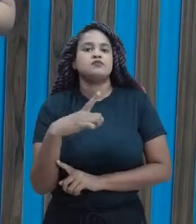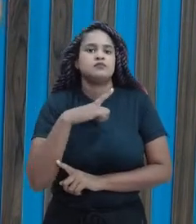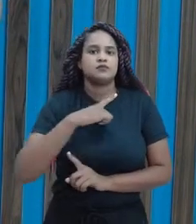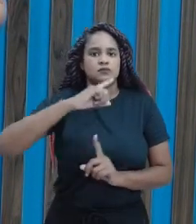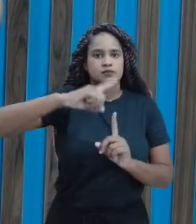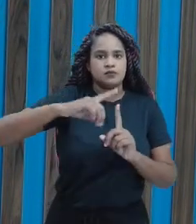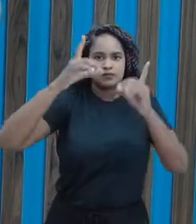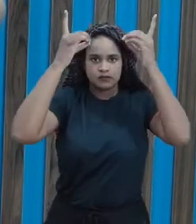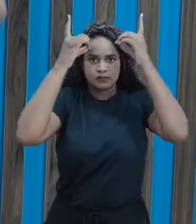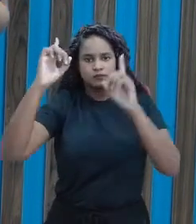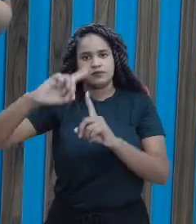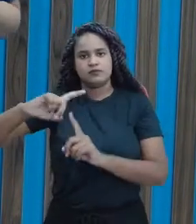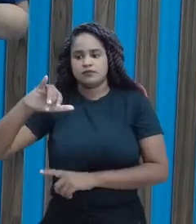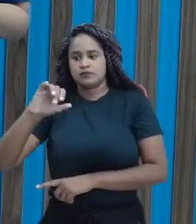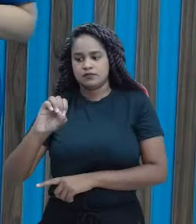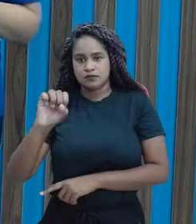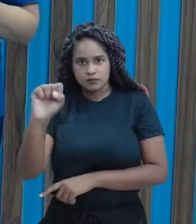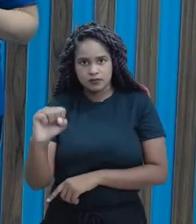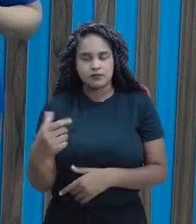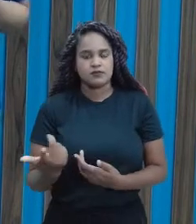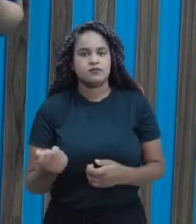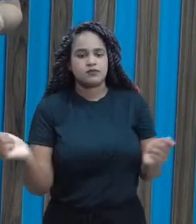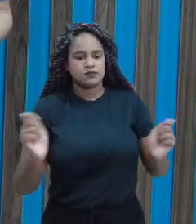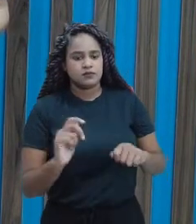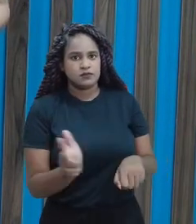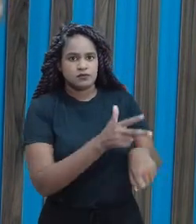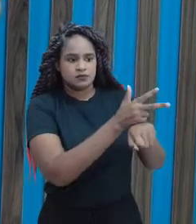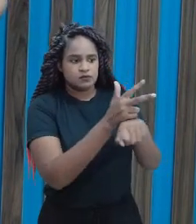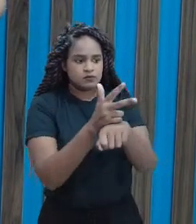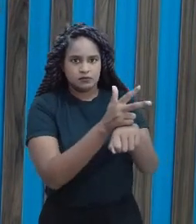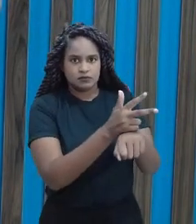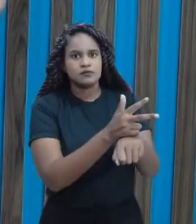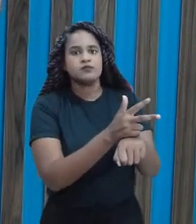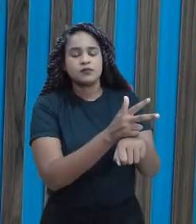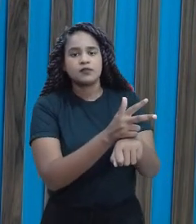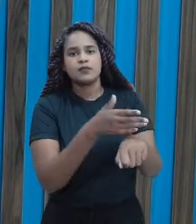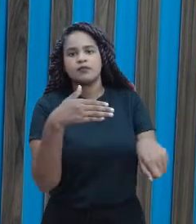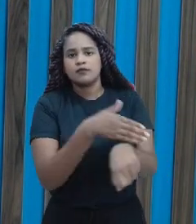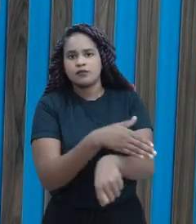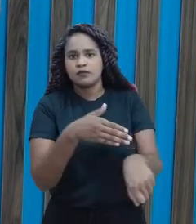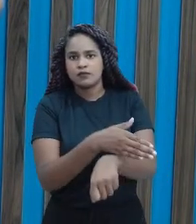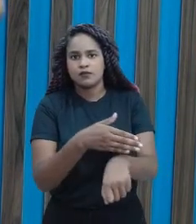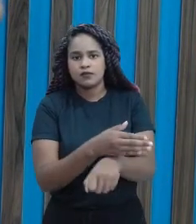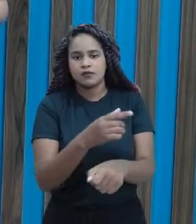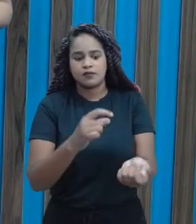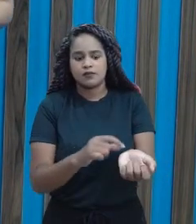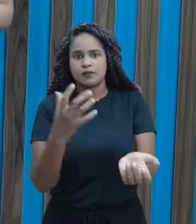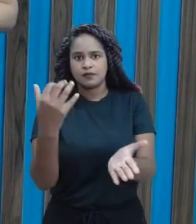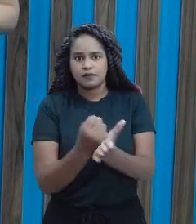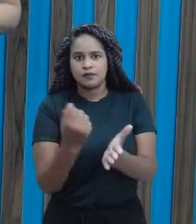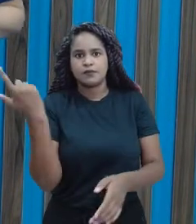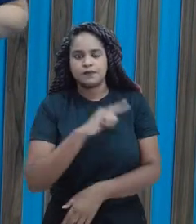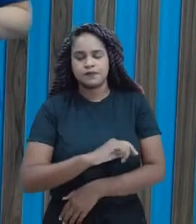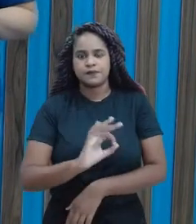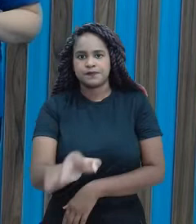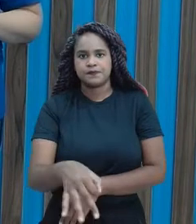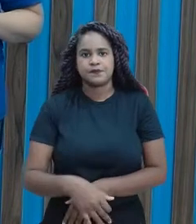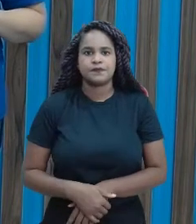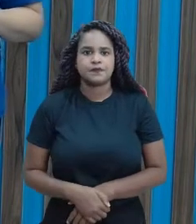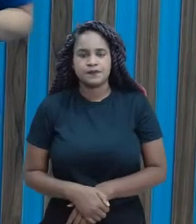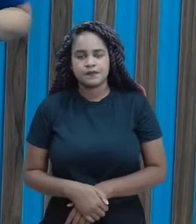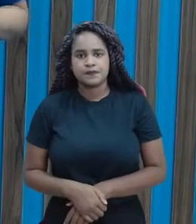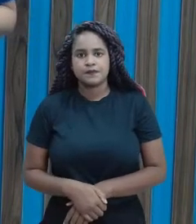aí o sistema Android, o sistema iOS, você aponta a câmera do seu celular, vai ser direcionado para a lojinha e você faz o download do aplicativo,